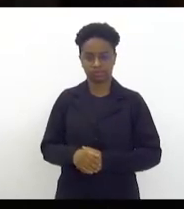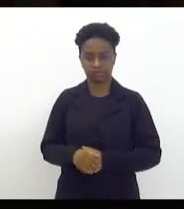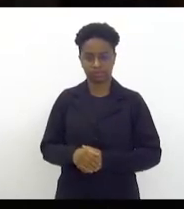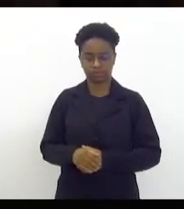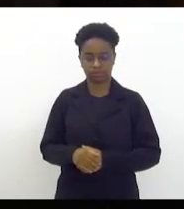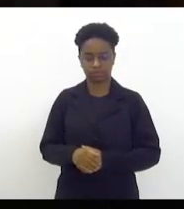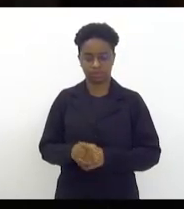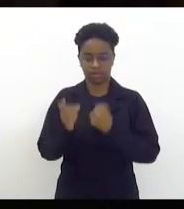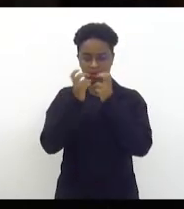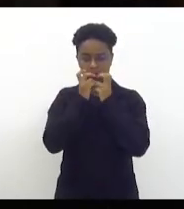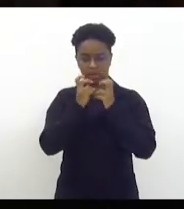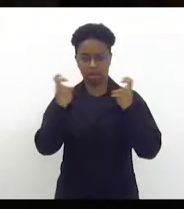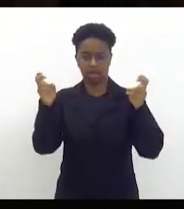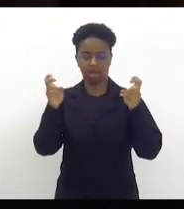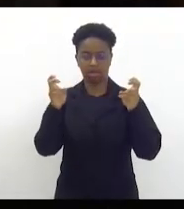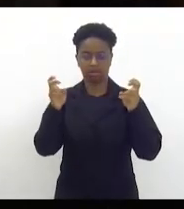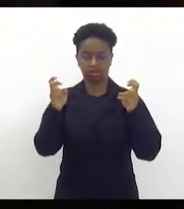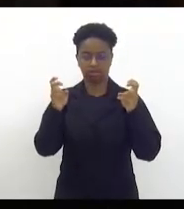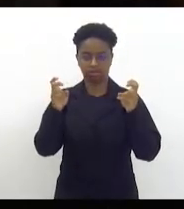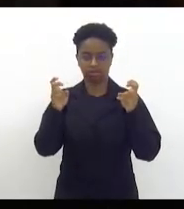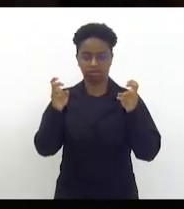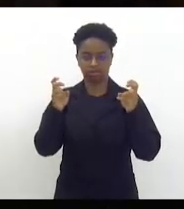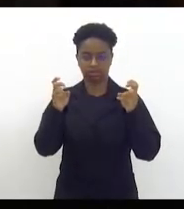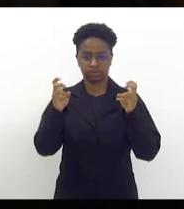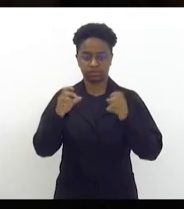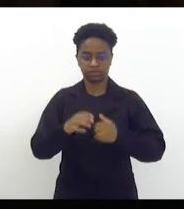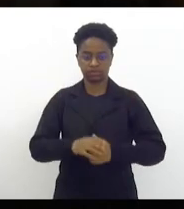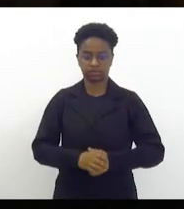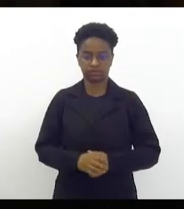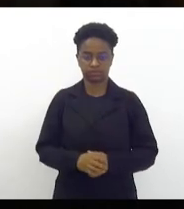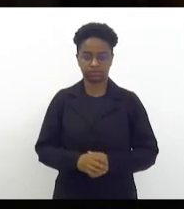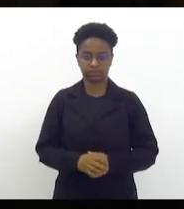deu o famoso grito, laços fora,